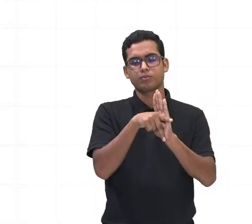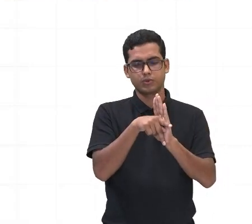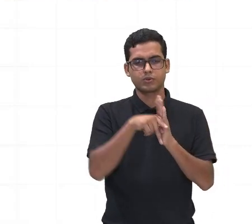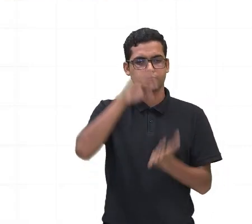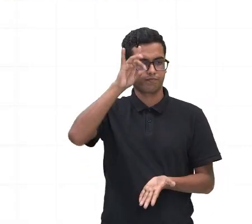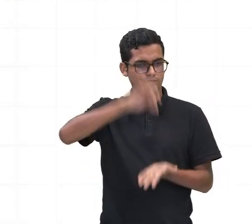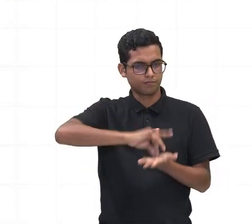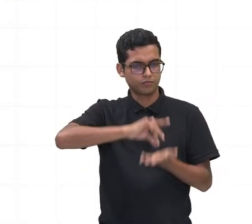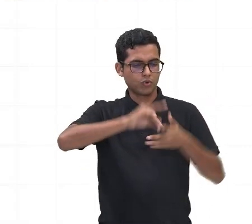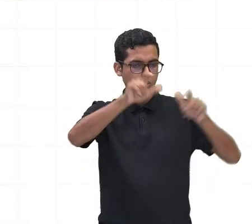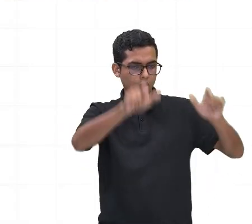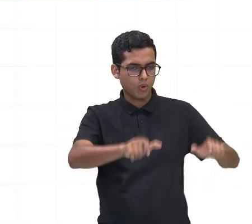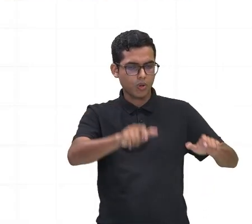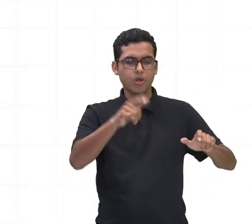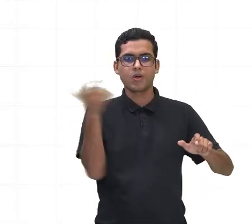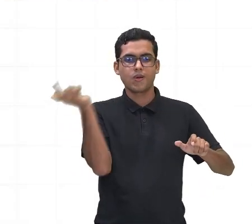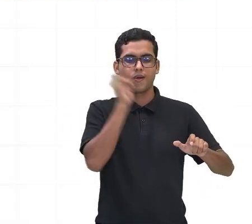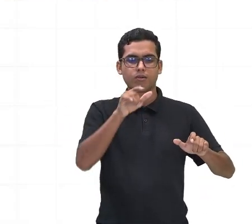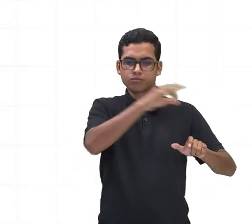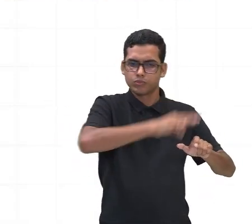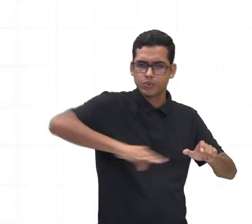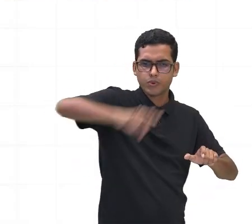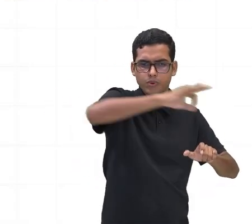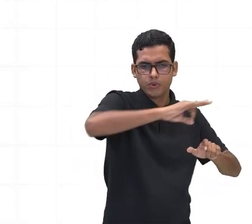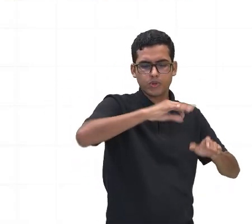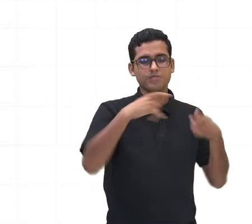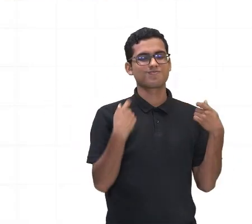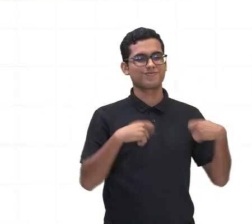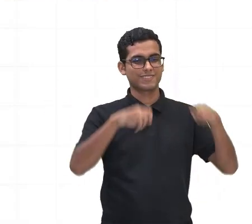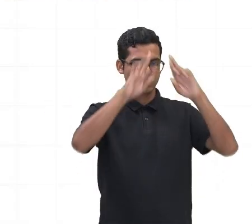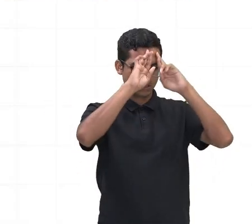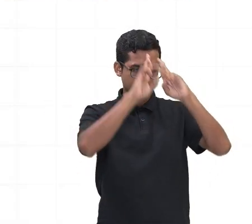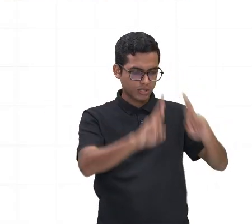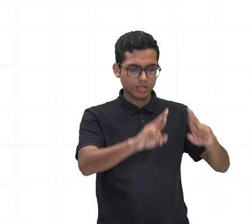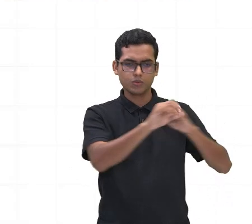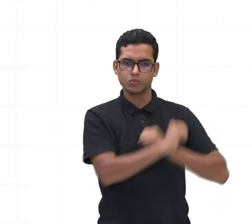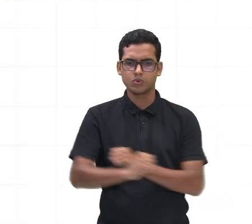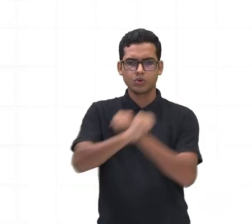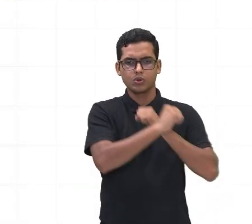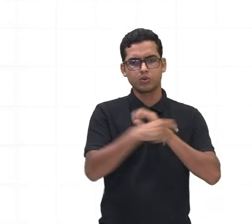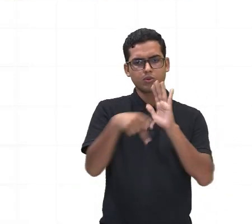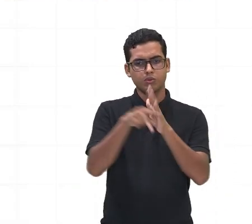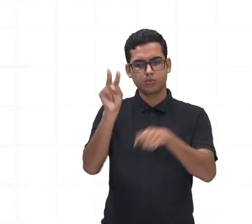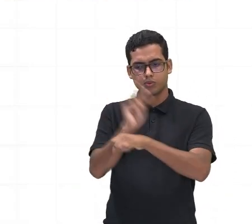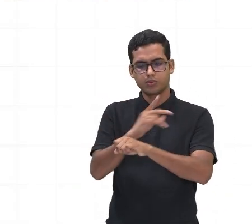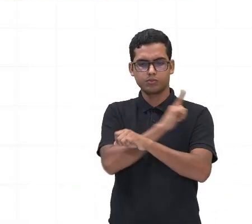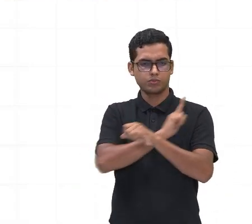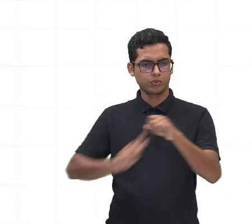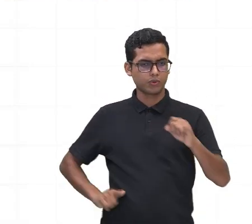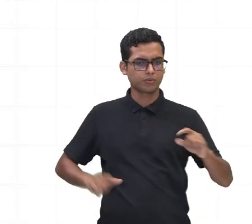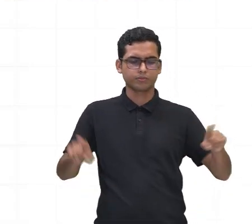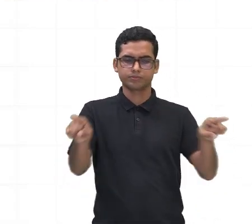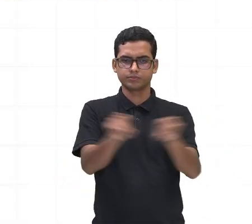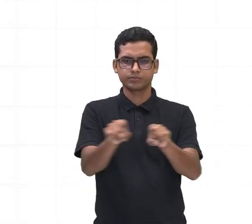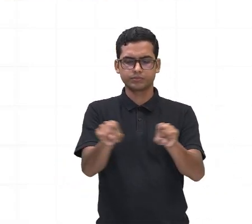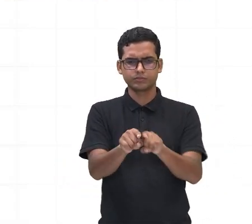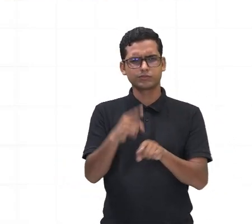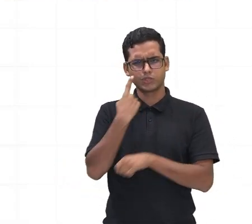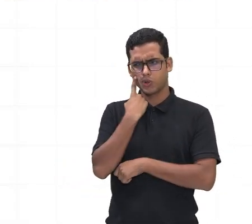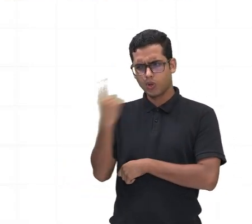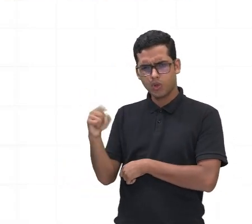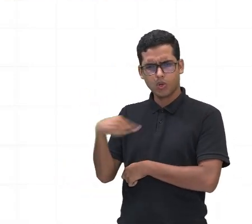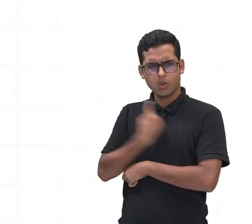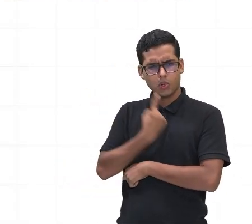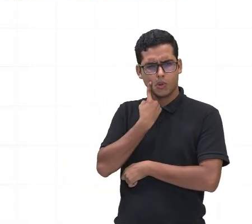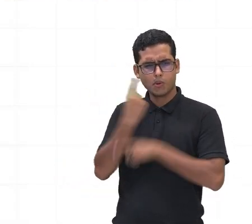esses espaços sagrados precisam ser respeitados e protegidos pelo Estado. Né? A gente tem visto muito aí